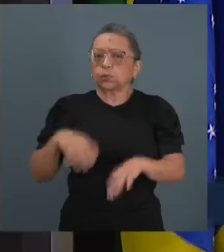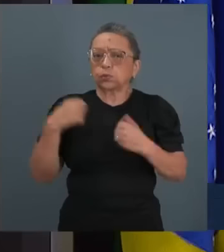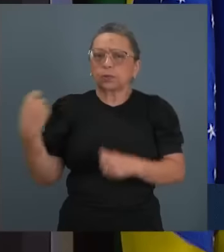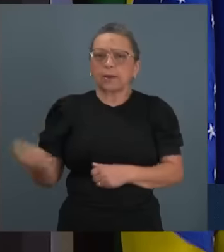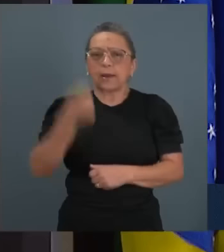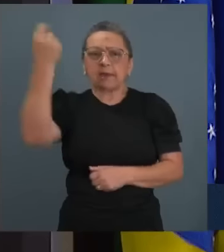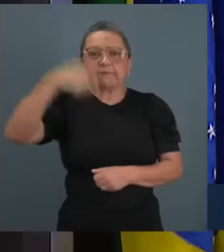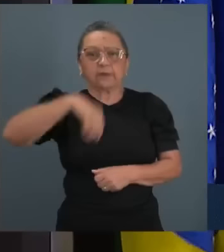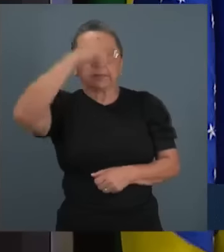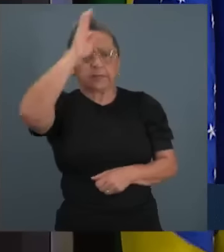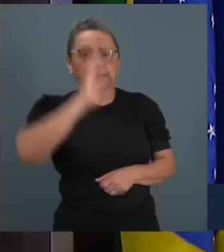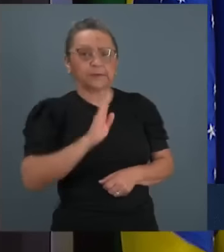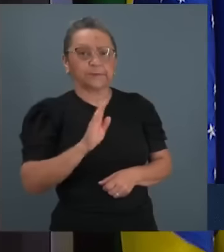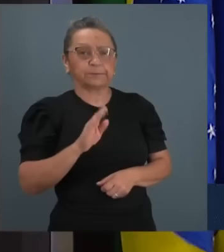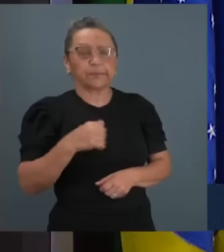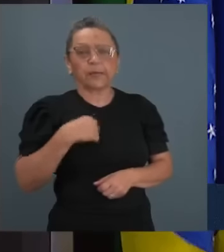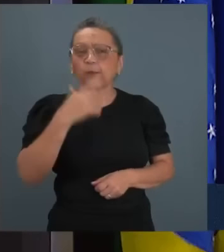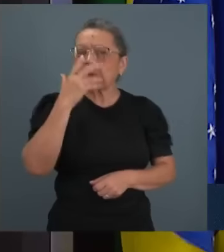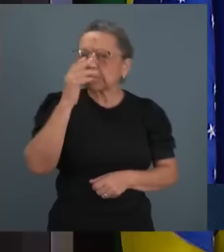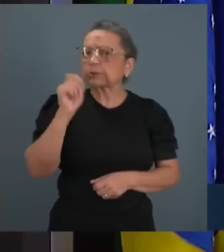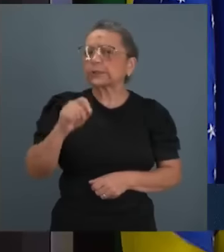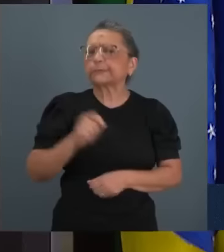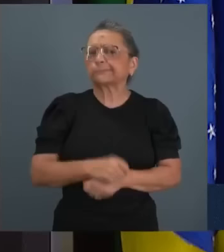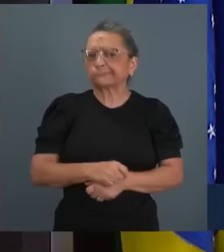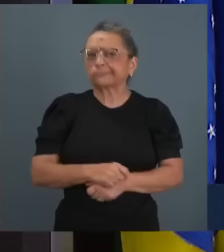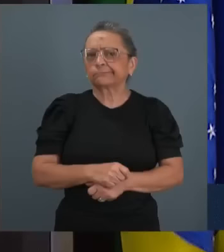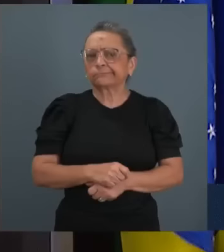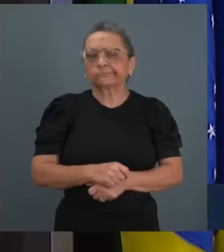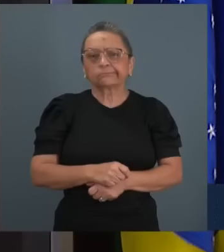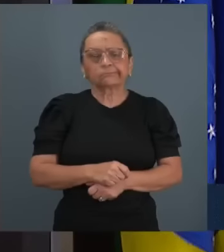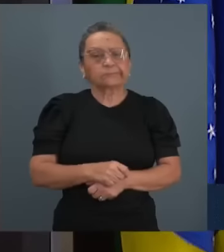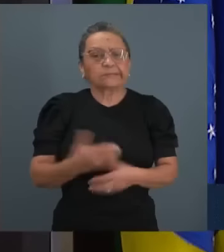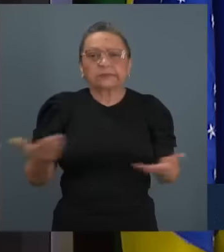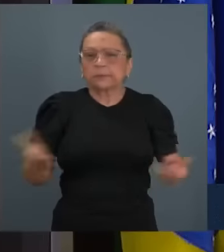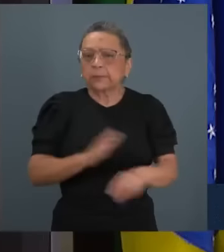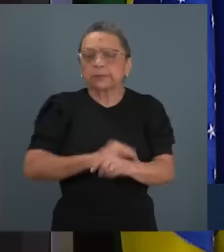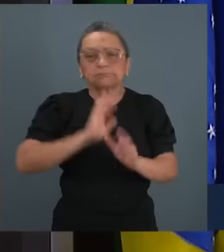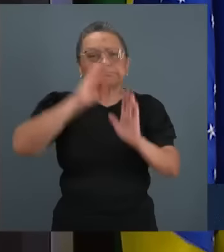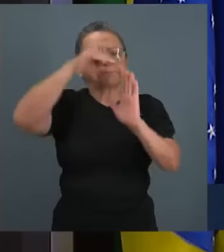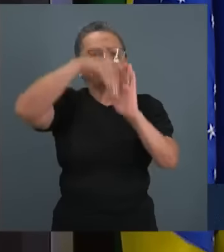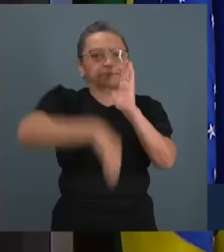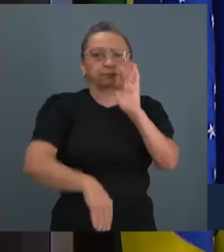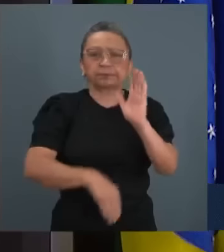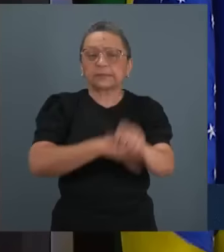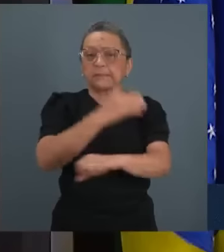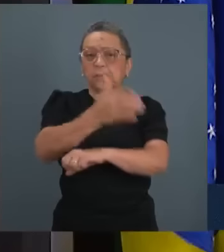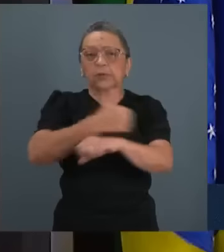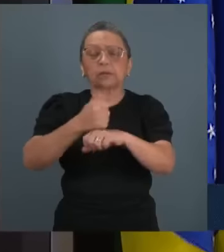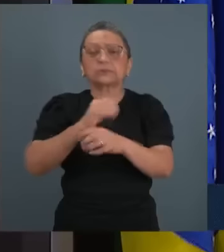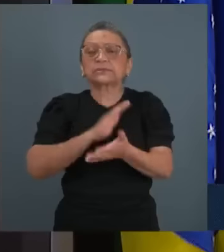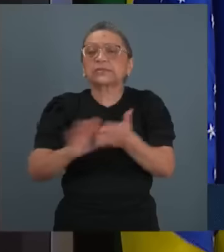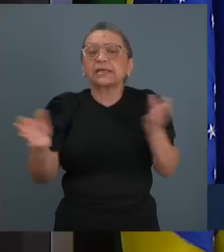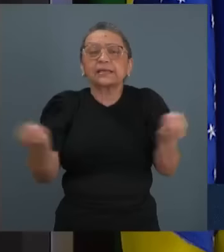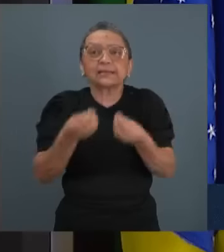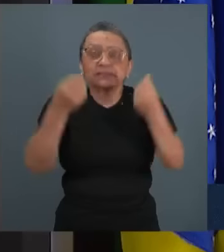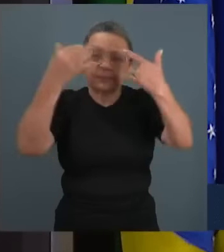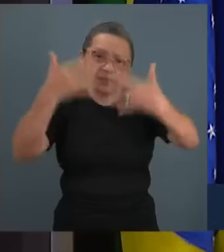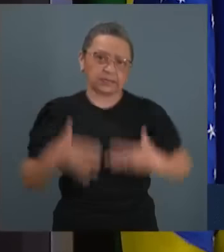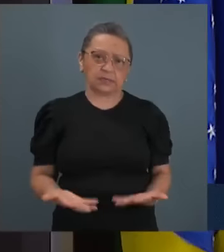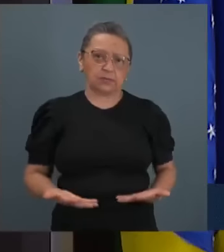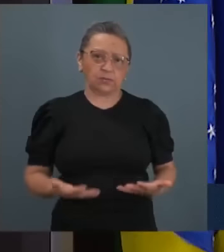nosso país. Eu acho que nós chegamos numa degradação moral, Christian, sem precedentes na nossa